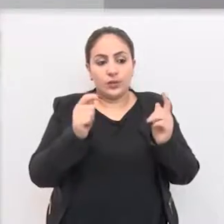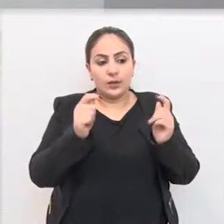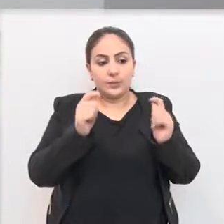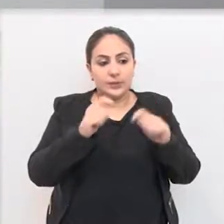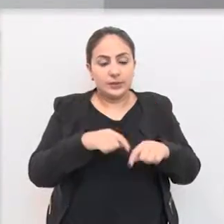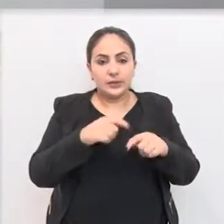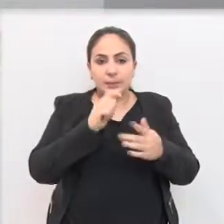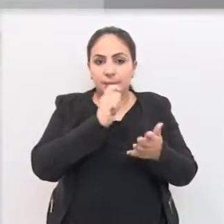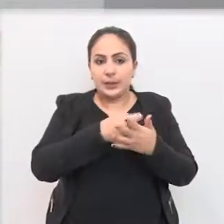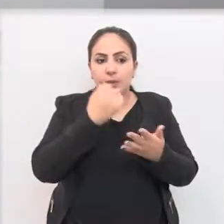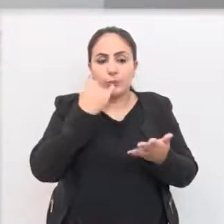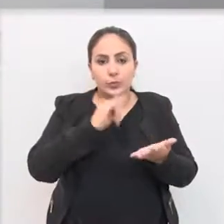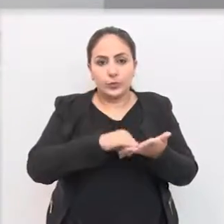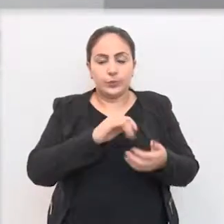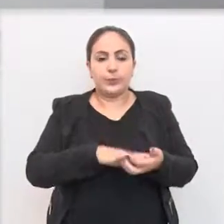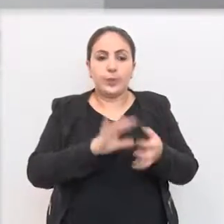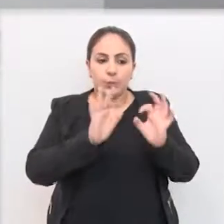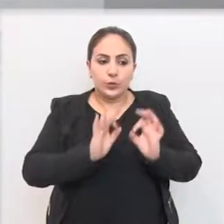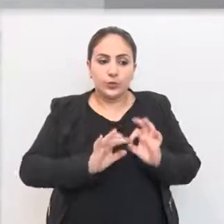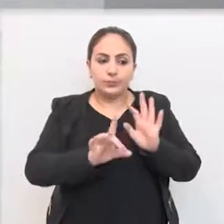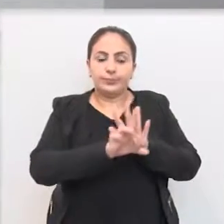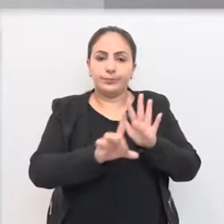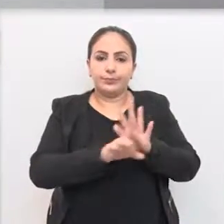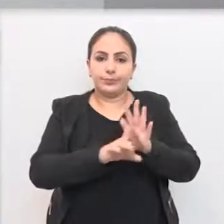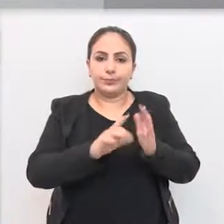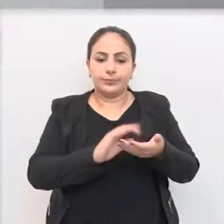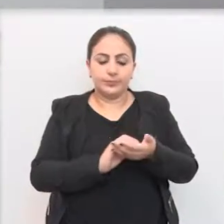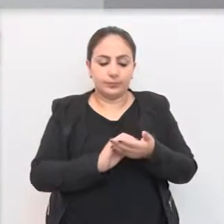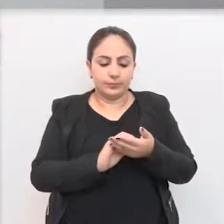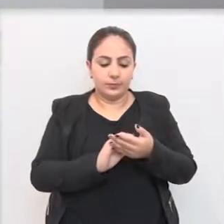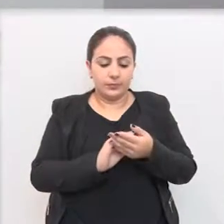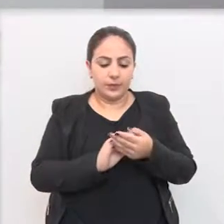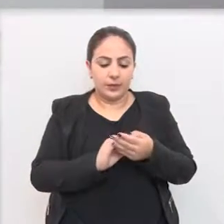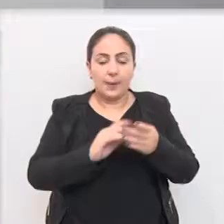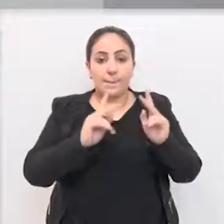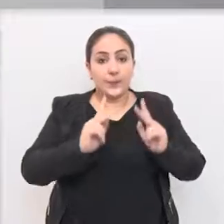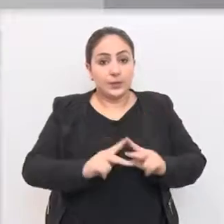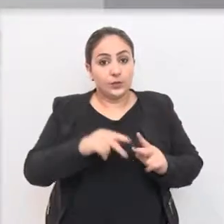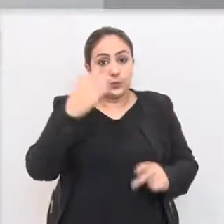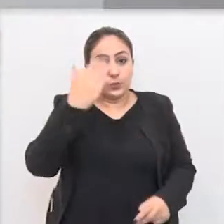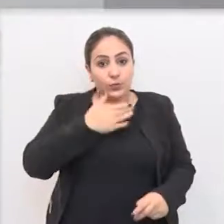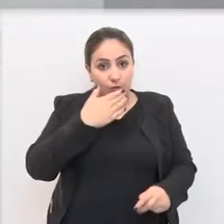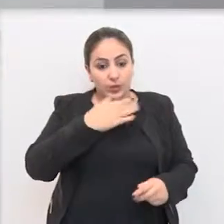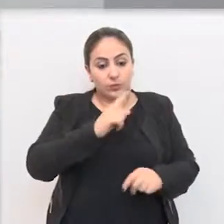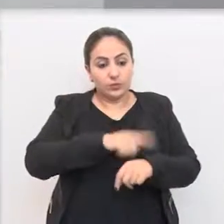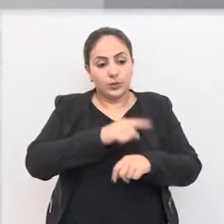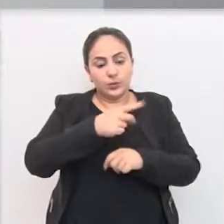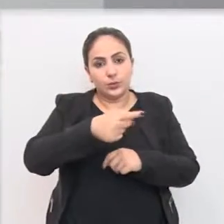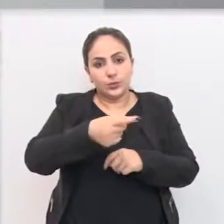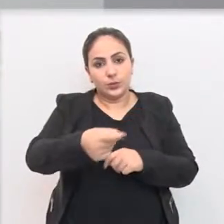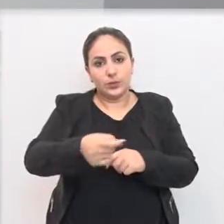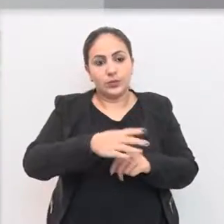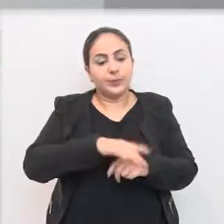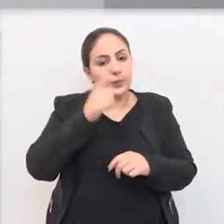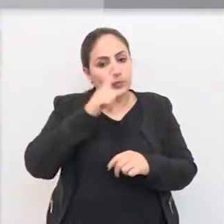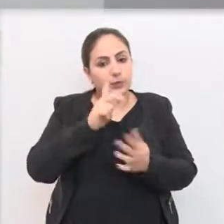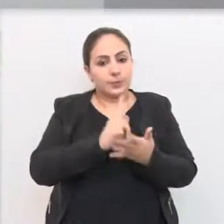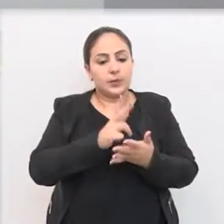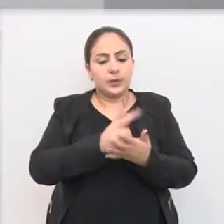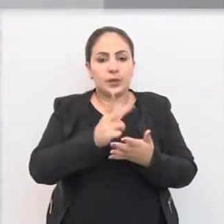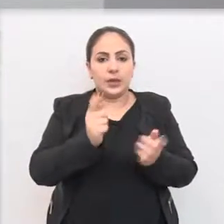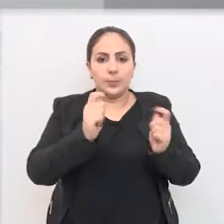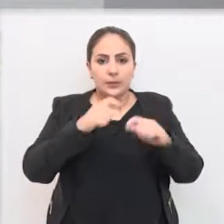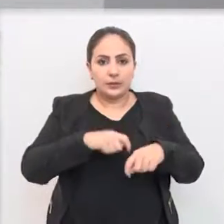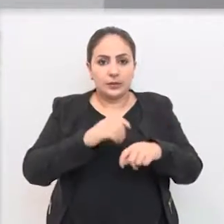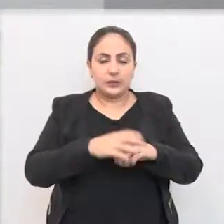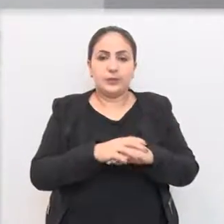condições de quitar o seu IPTU. Então, o nosso projeto de lei ele visa possibilitar que as pessoas que comprovarem ao longo do tempo manterem